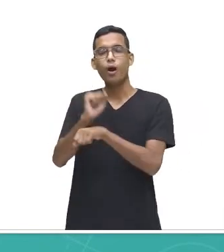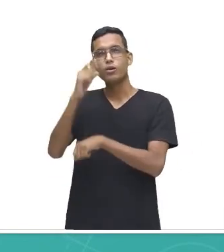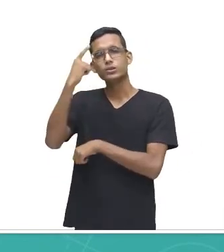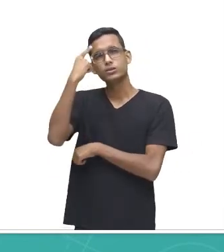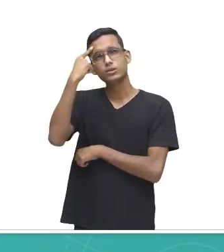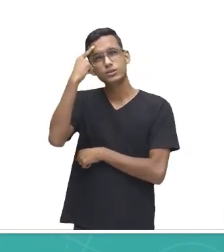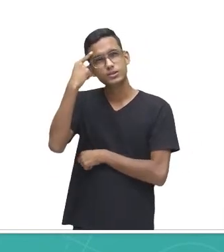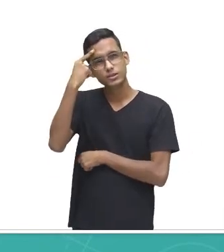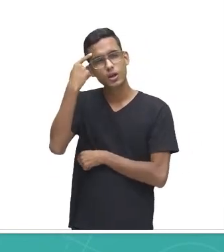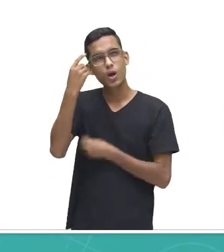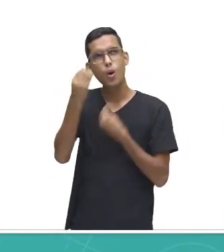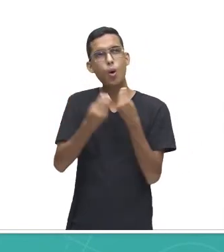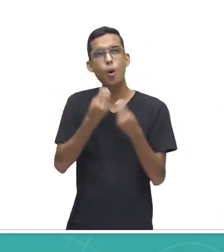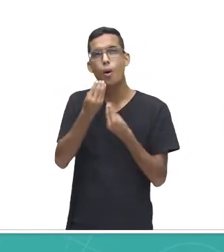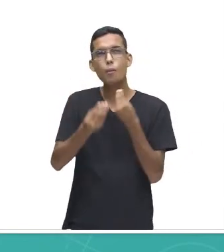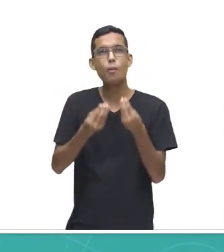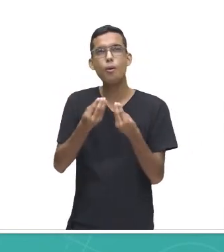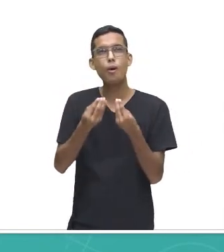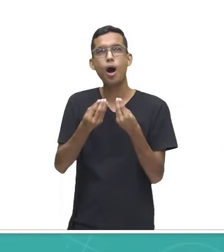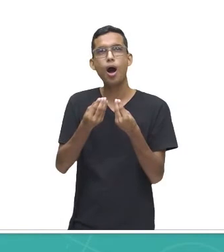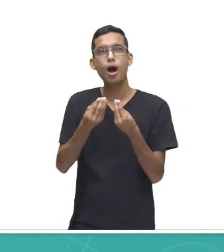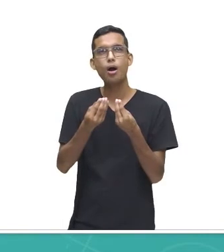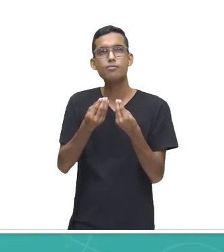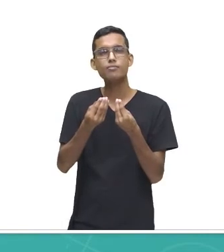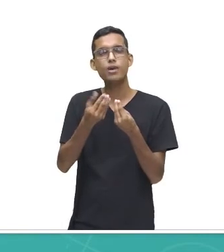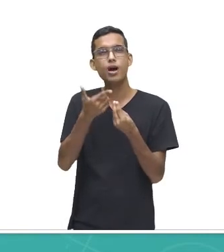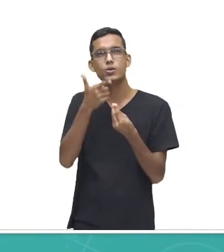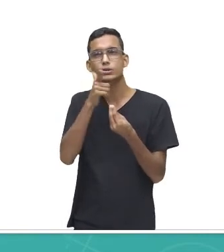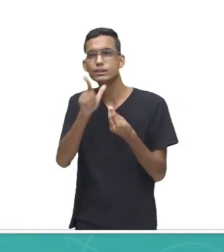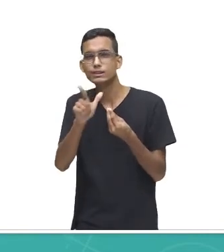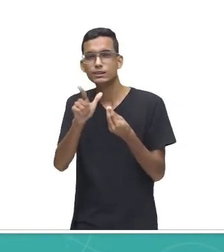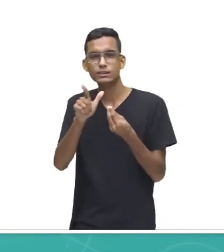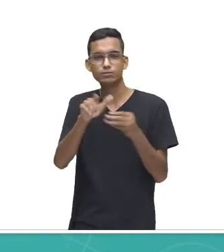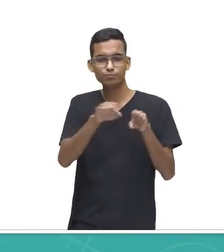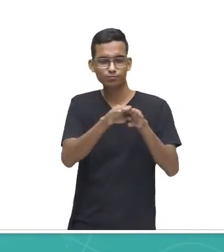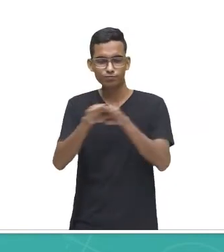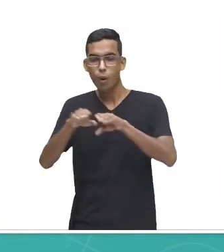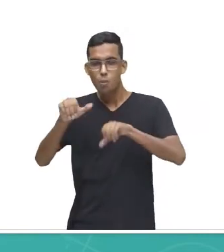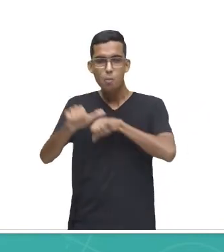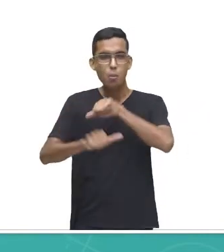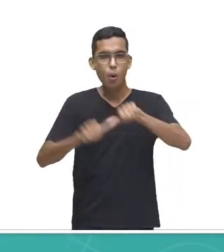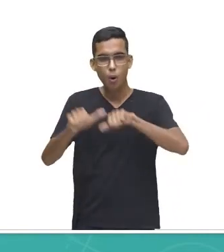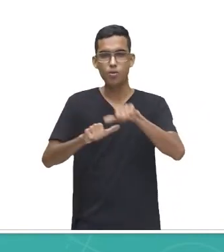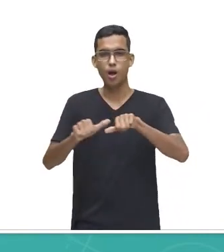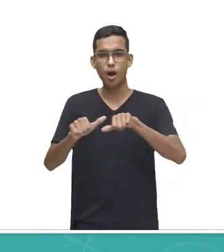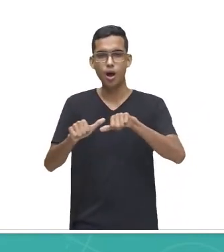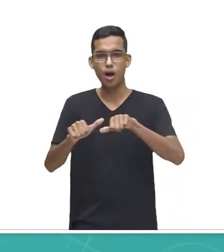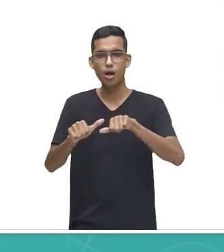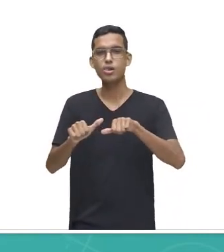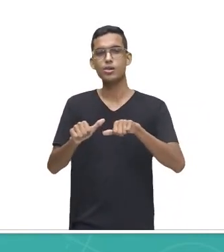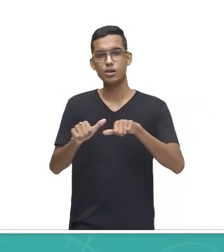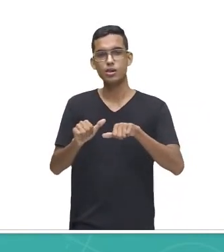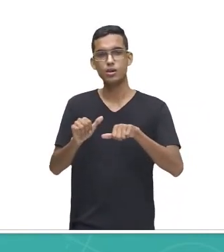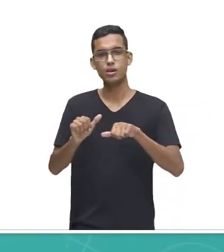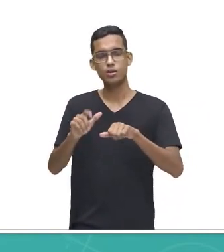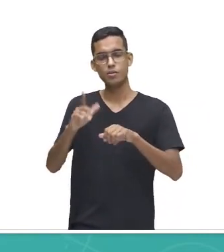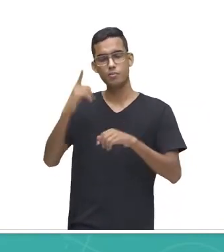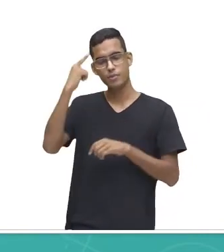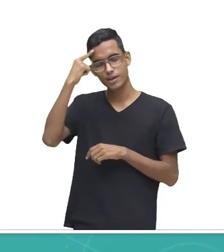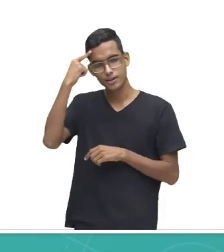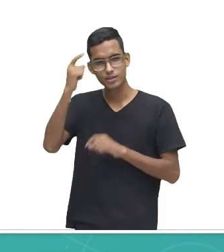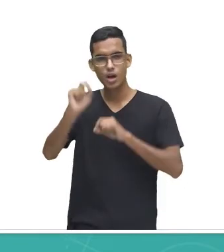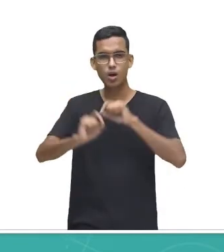quebra de paradigma, temos que pensar na dimensão do respeito ao ser humano, na dimensão